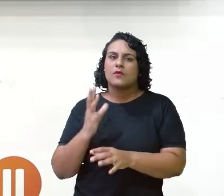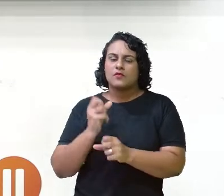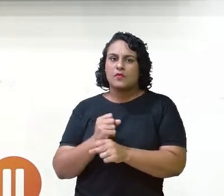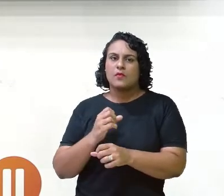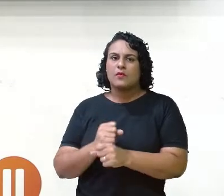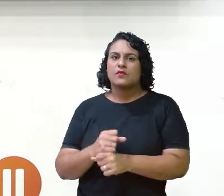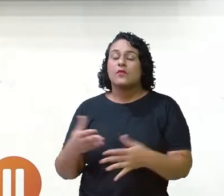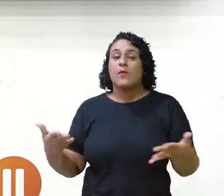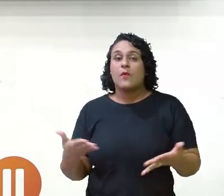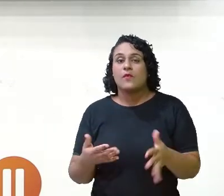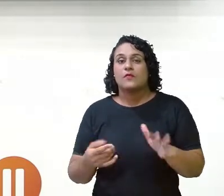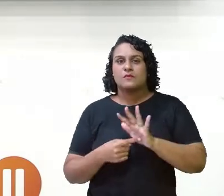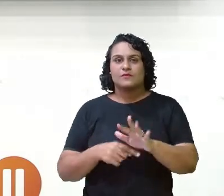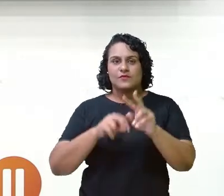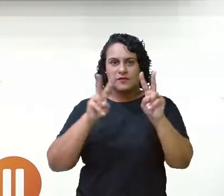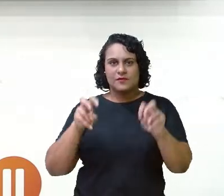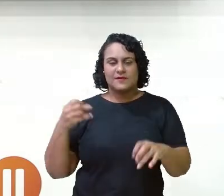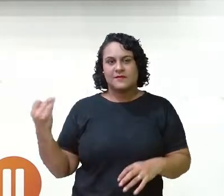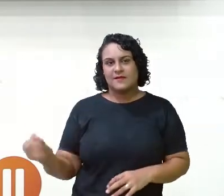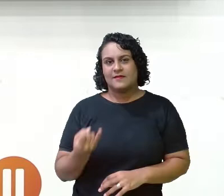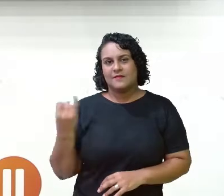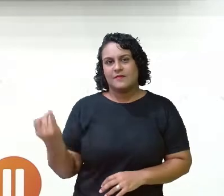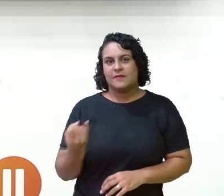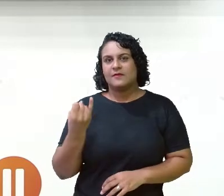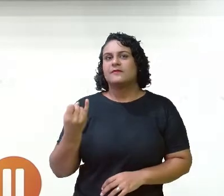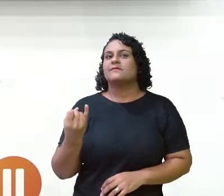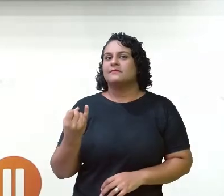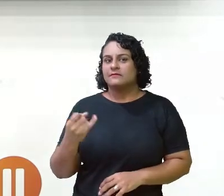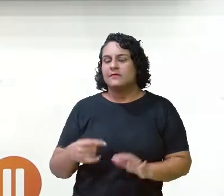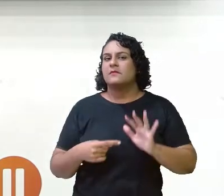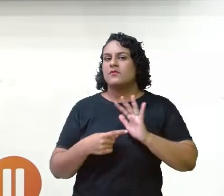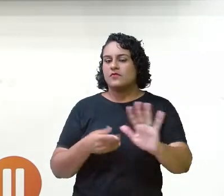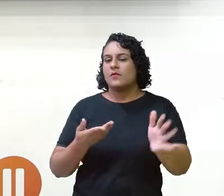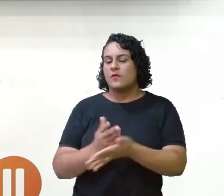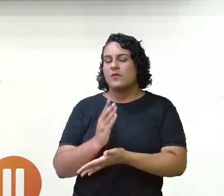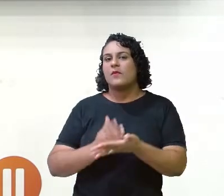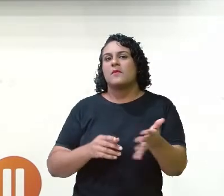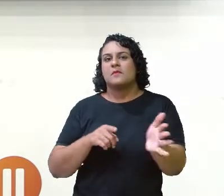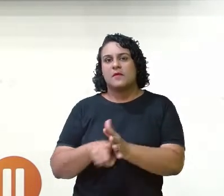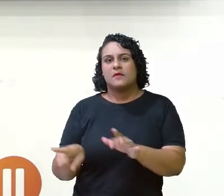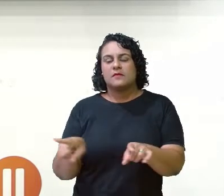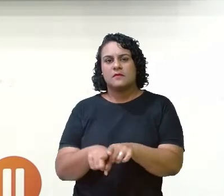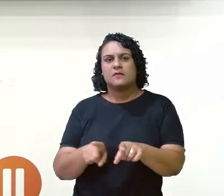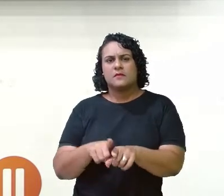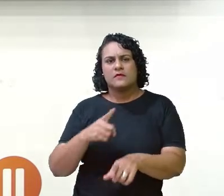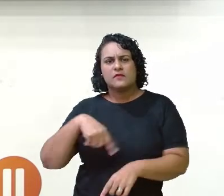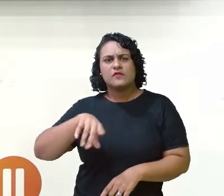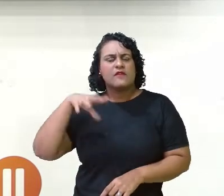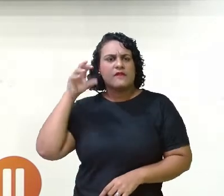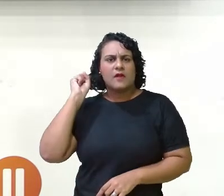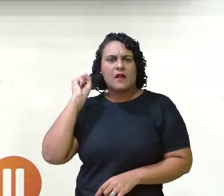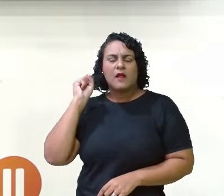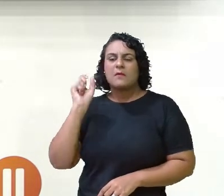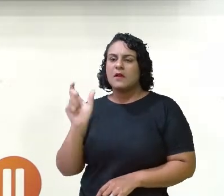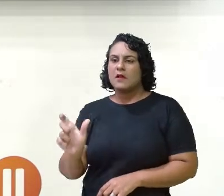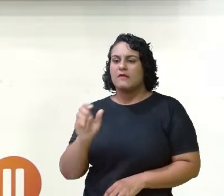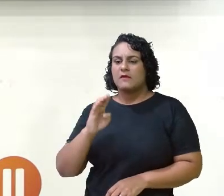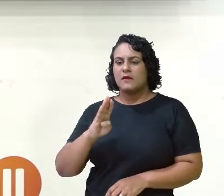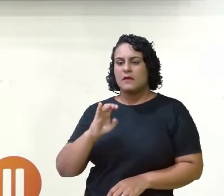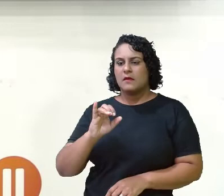um tema importante e eu trouxe algumas perguntas. Você já ouviu falar na palavra